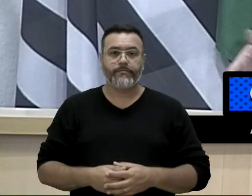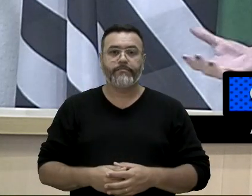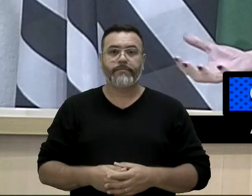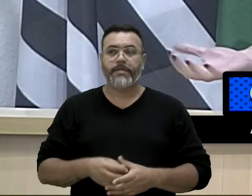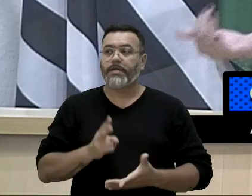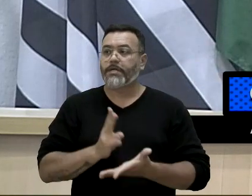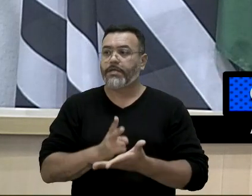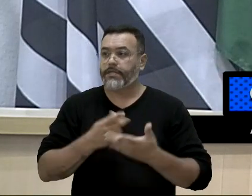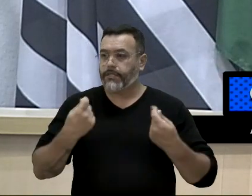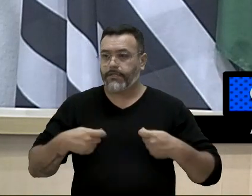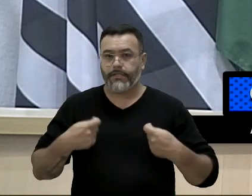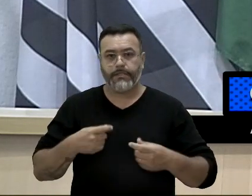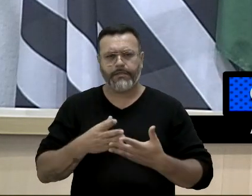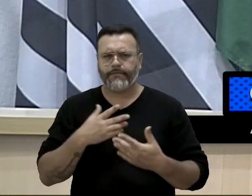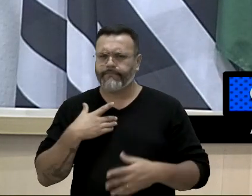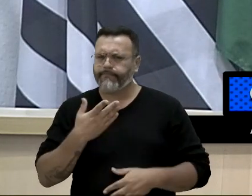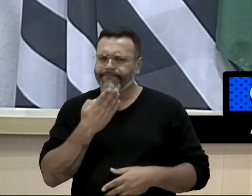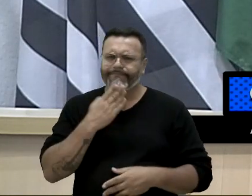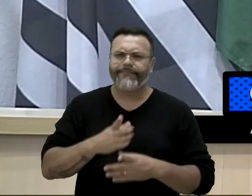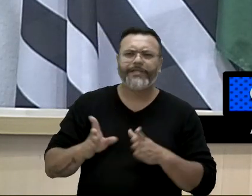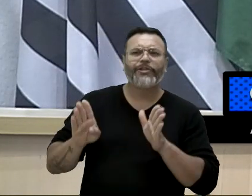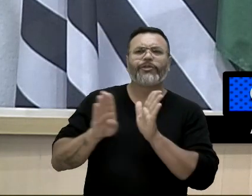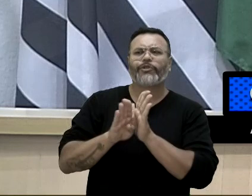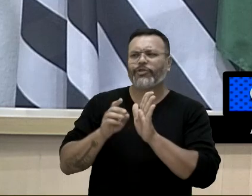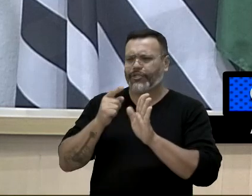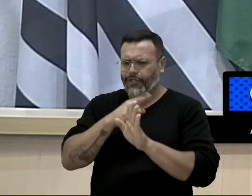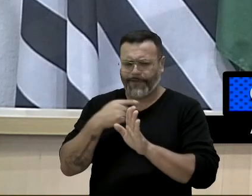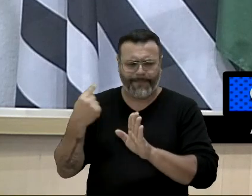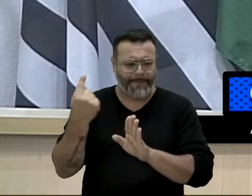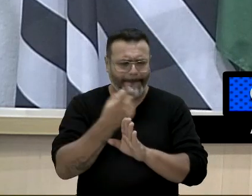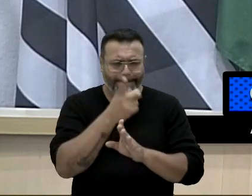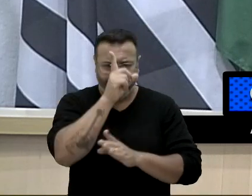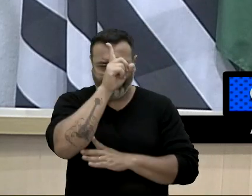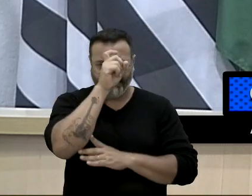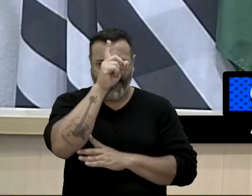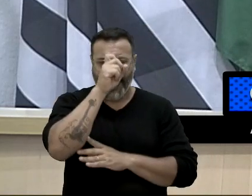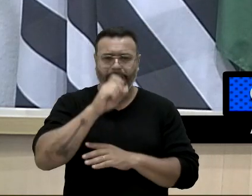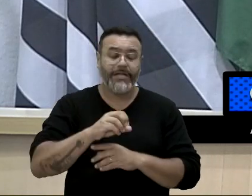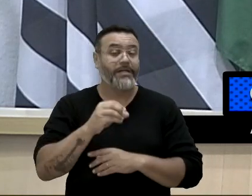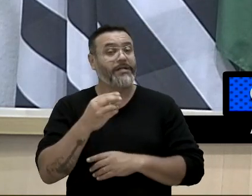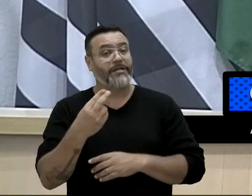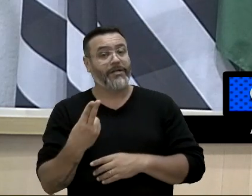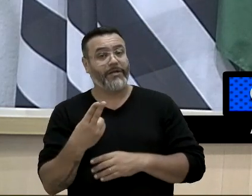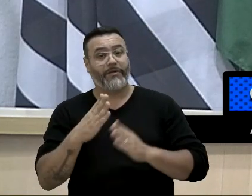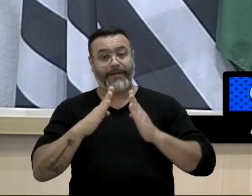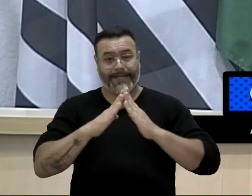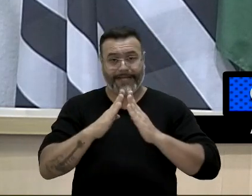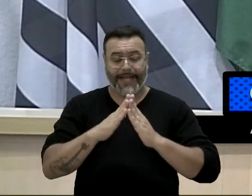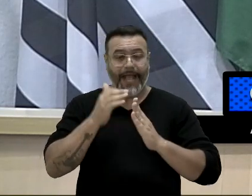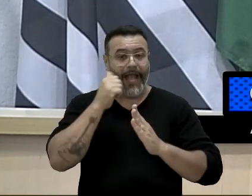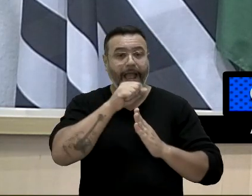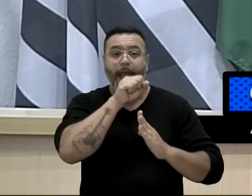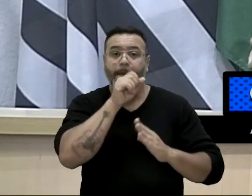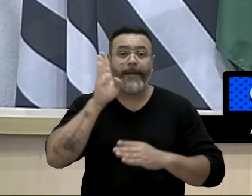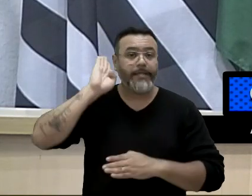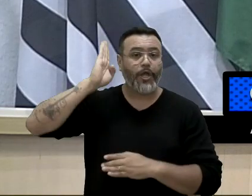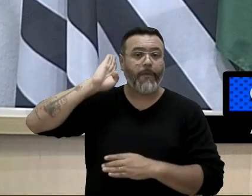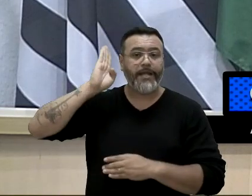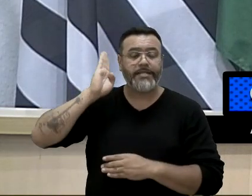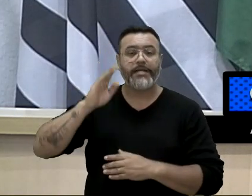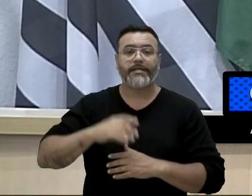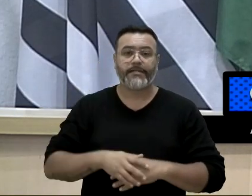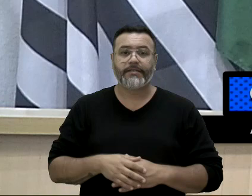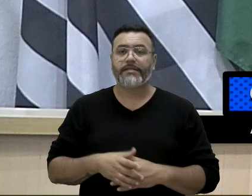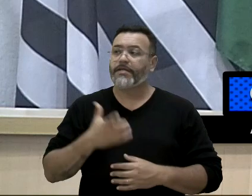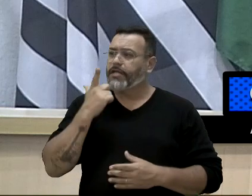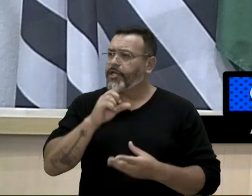que necessário, essa demanda chega também, né, para o hospital ou Casa da Mãe Taubatiana, e a gente consegue dar